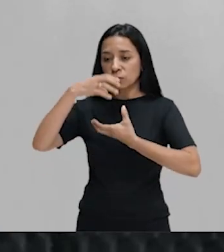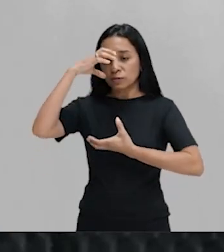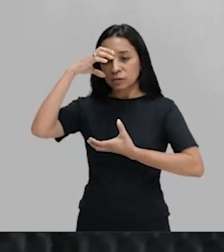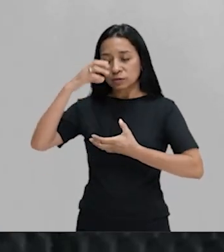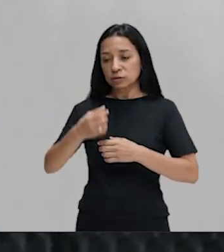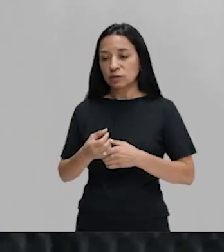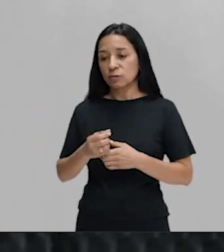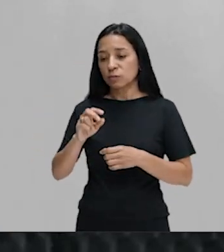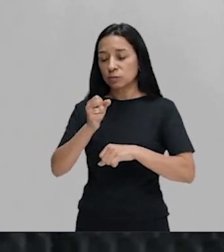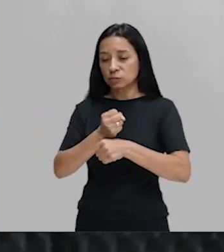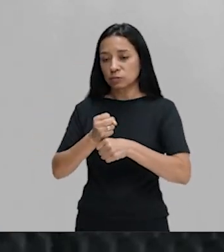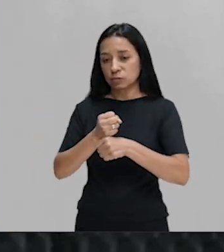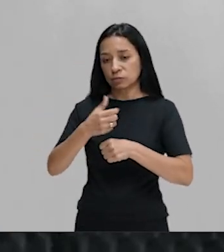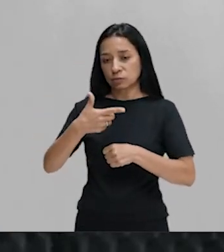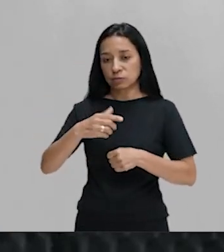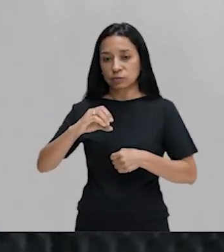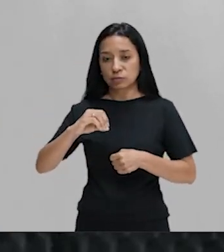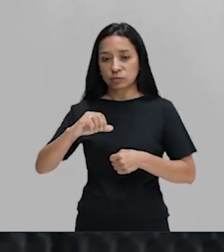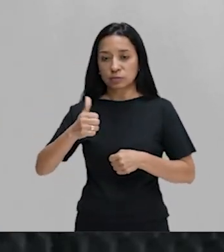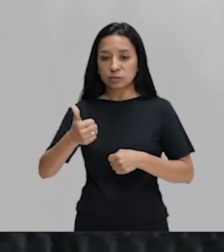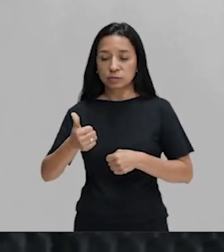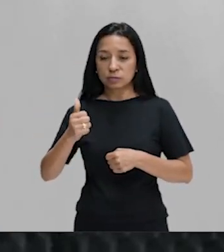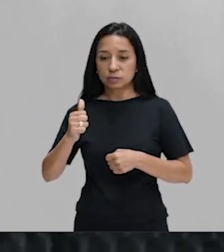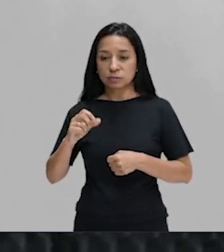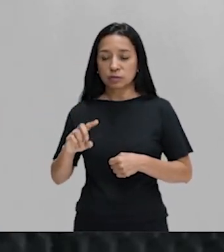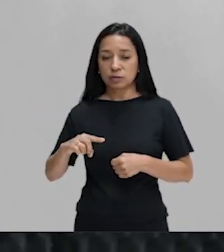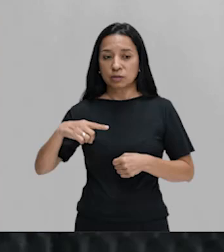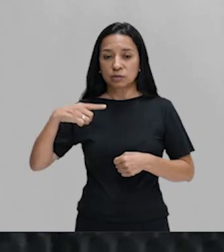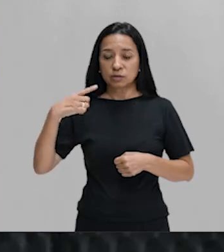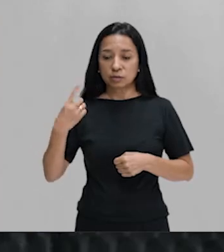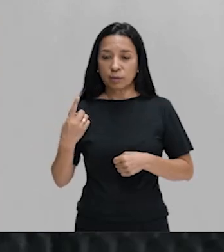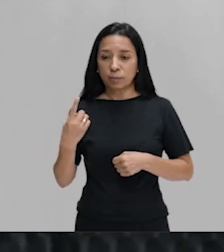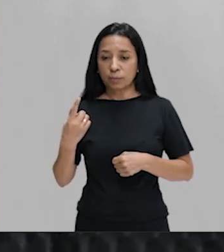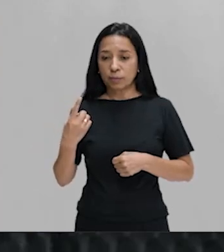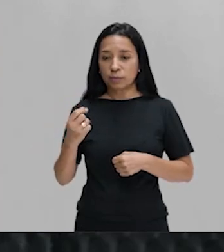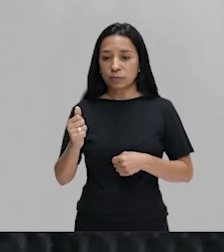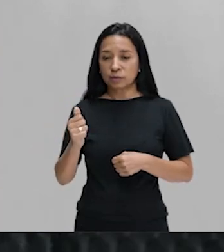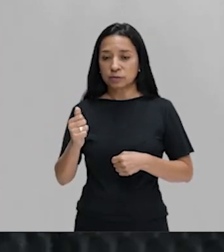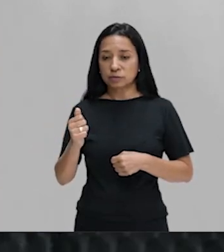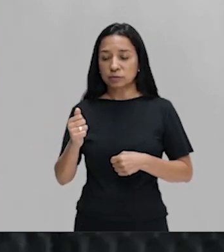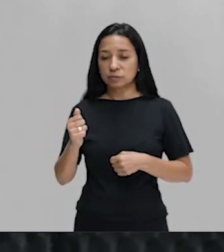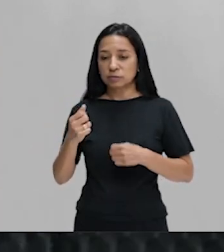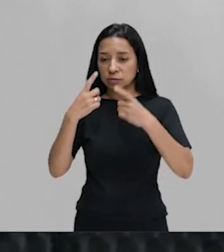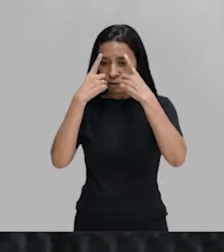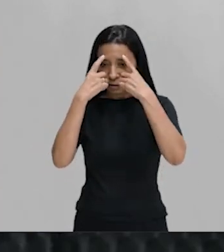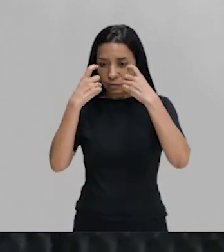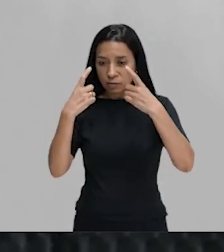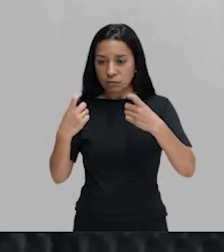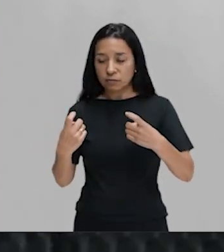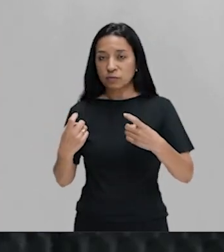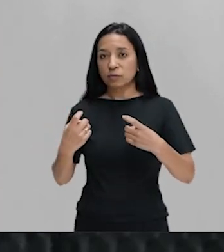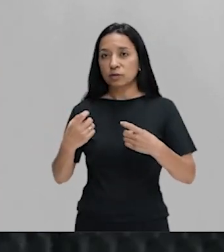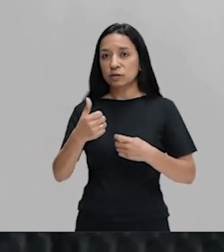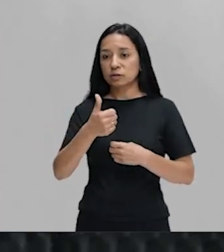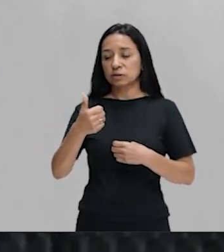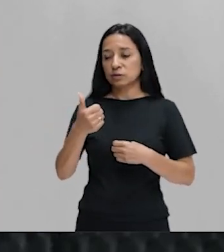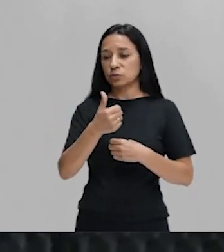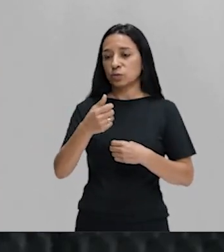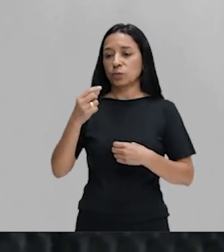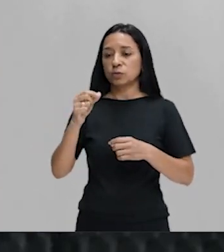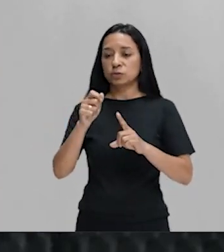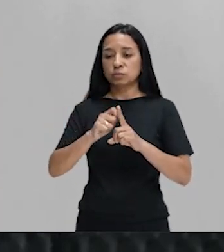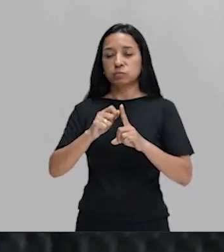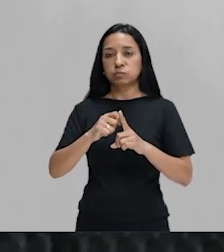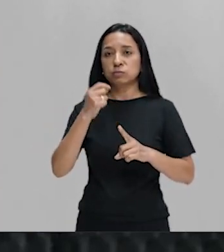em 2001. Logo após o atentado de 11 de setembro que eles sofreram. Logo